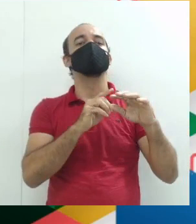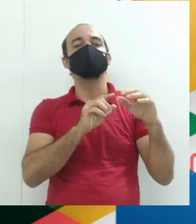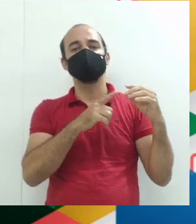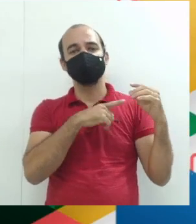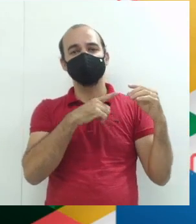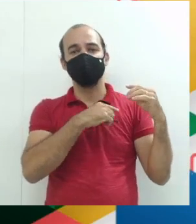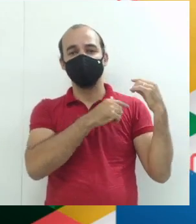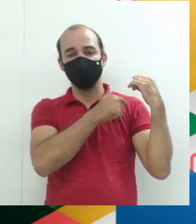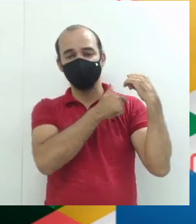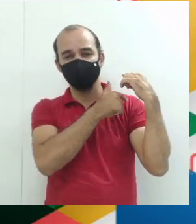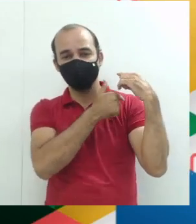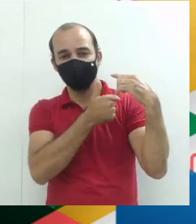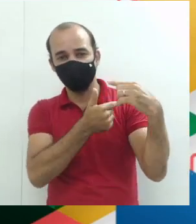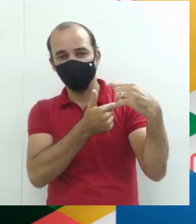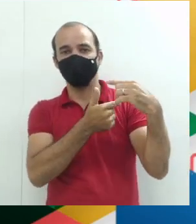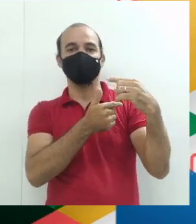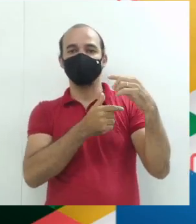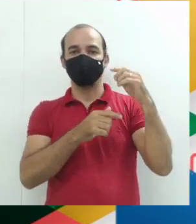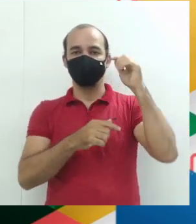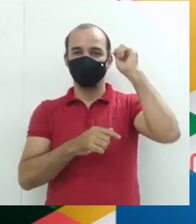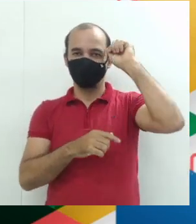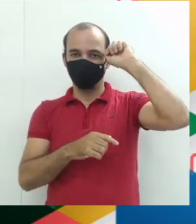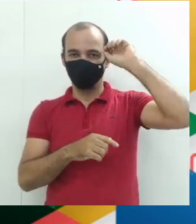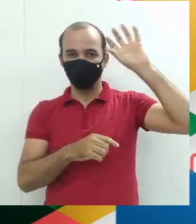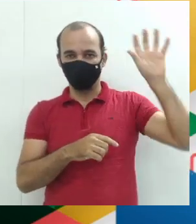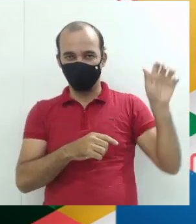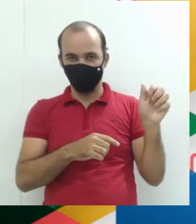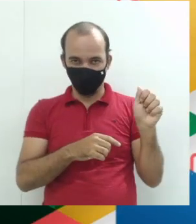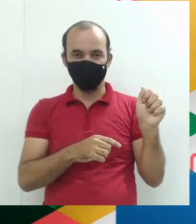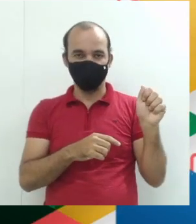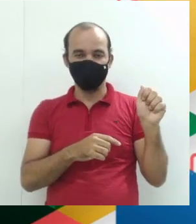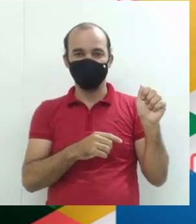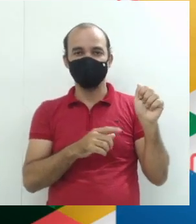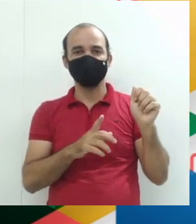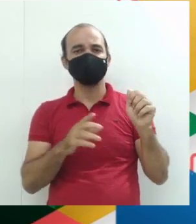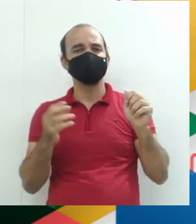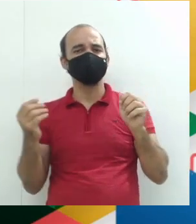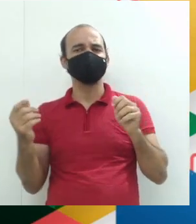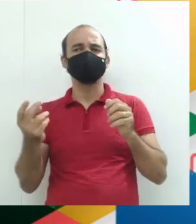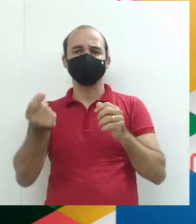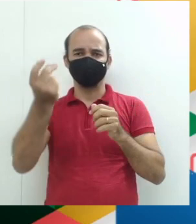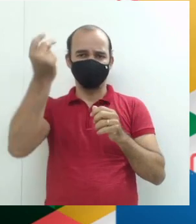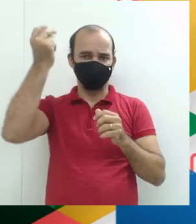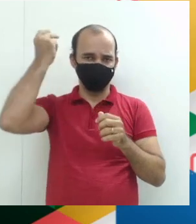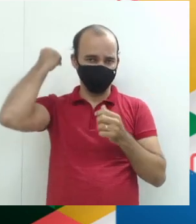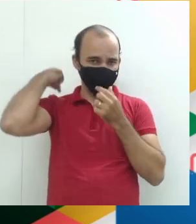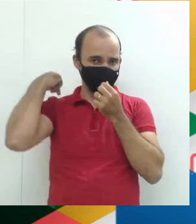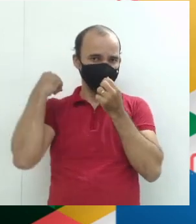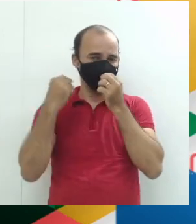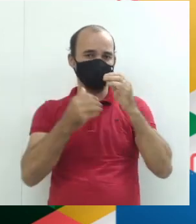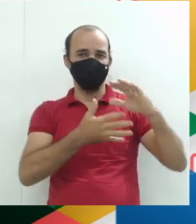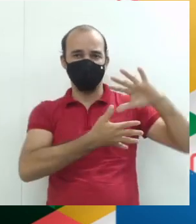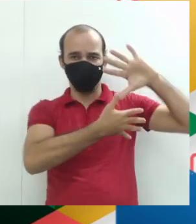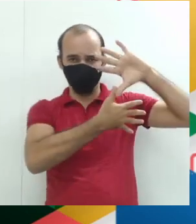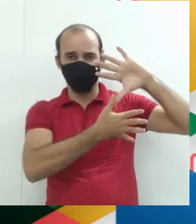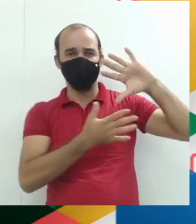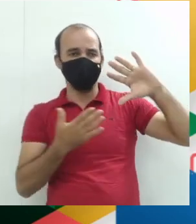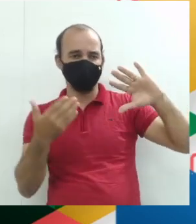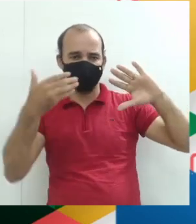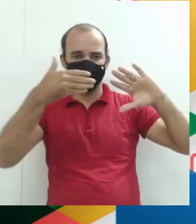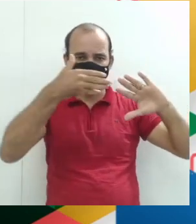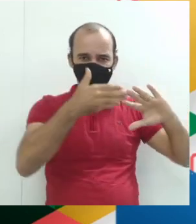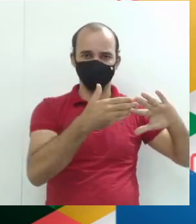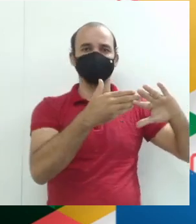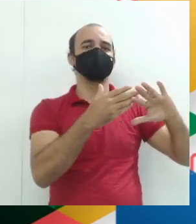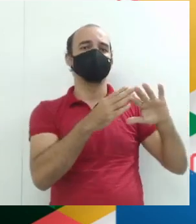musicais africanas. Então, durante o período de colonização, né, de toda a América, como aqui nós estamos